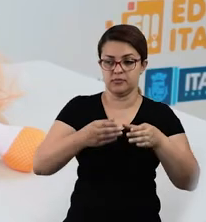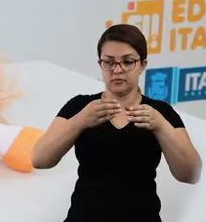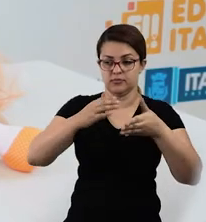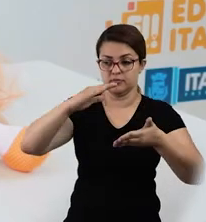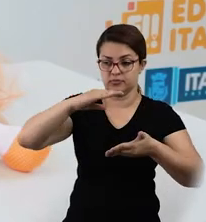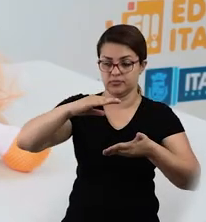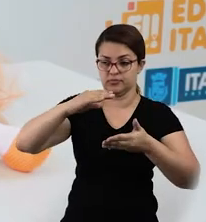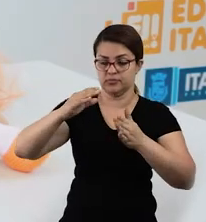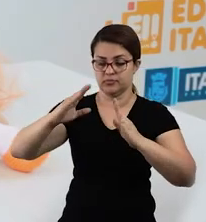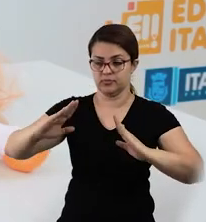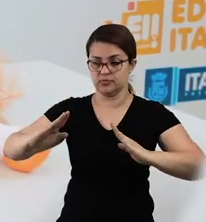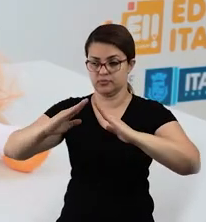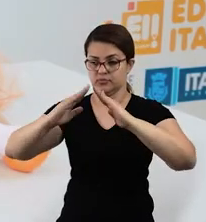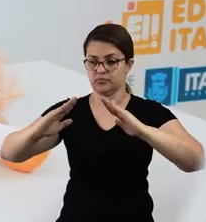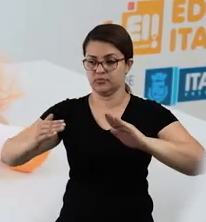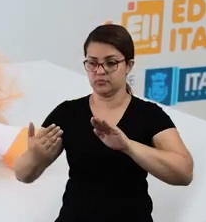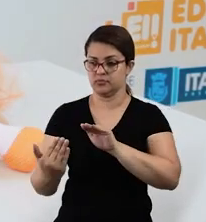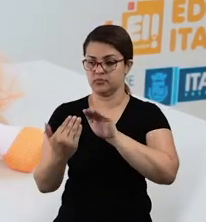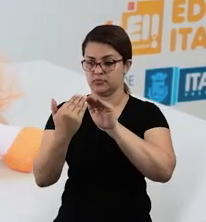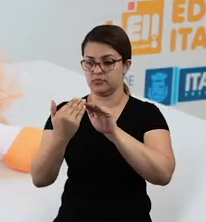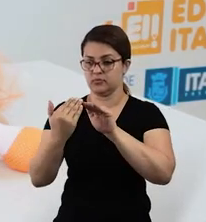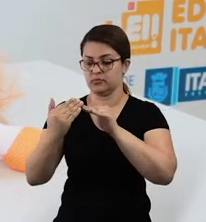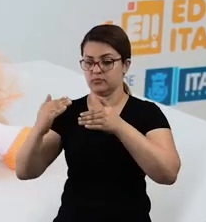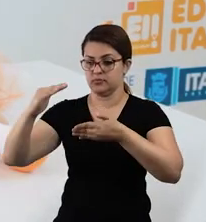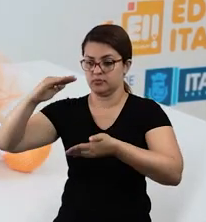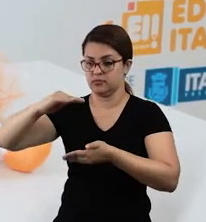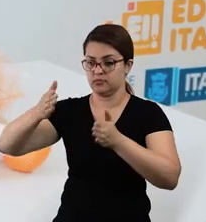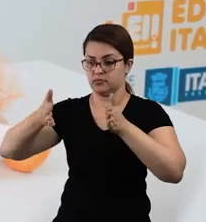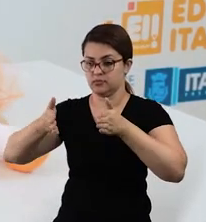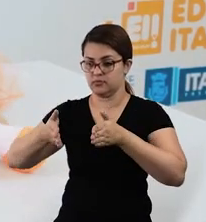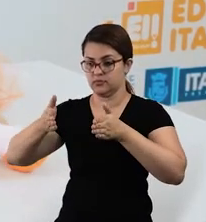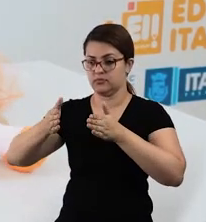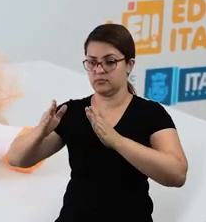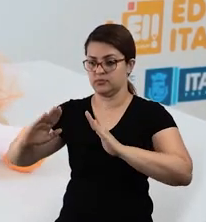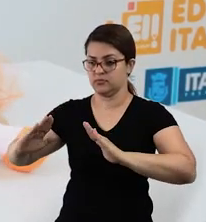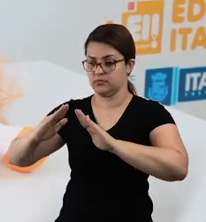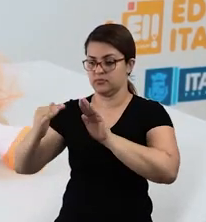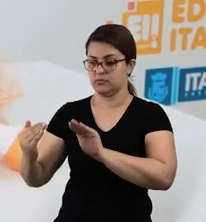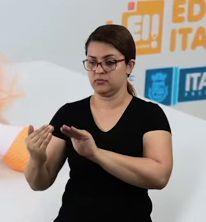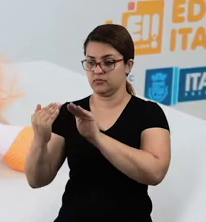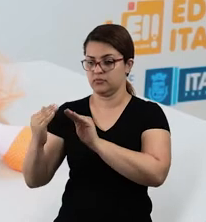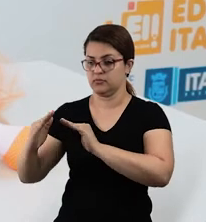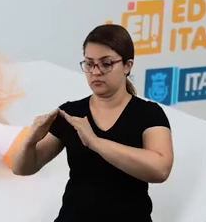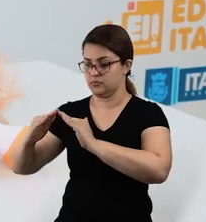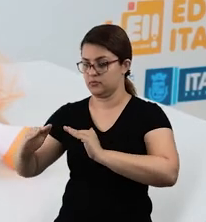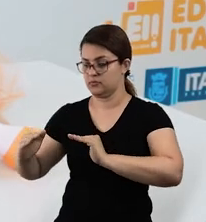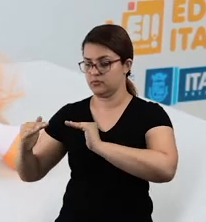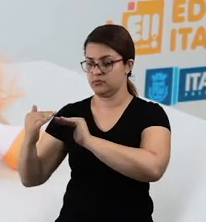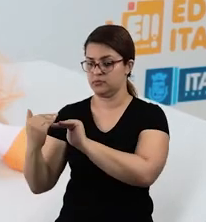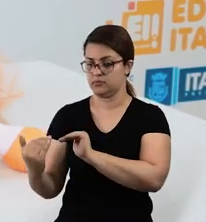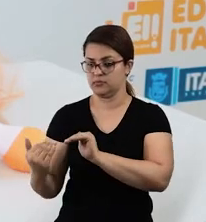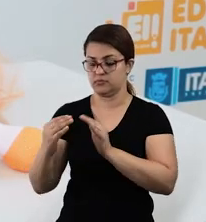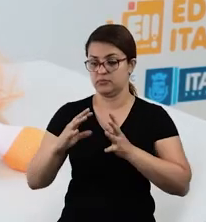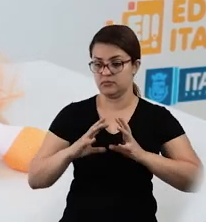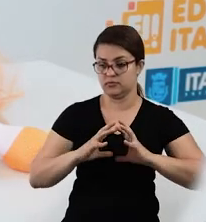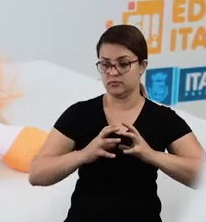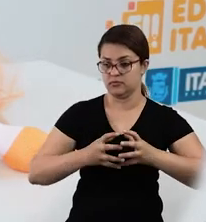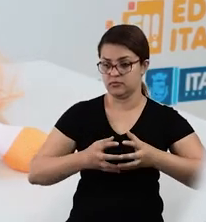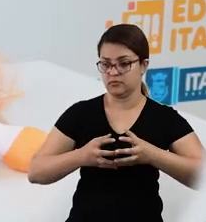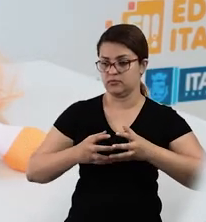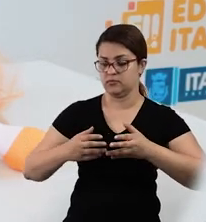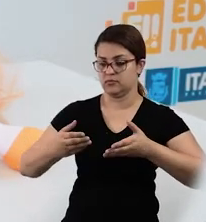o cubo, a pirâmide de base hexagonal, a pirâmide de base triangular, a esfera,